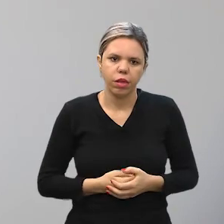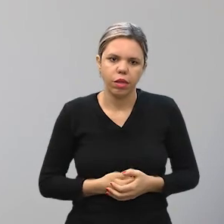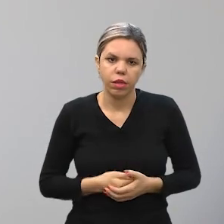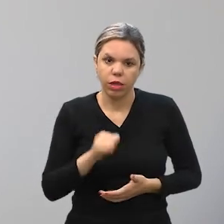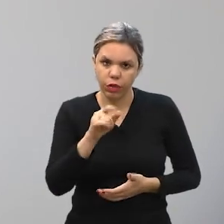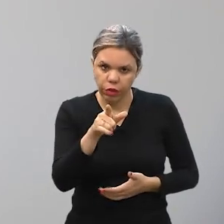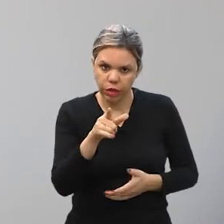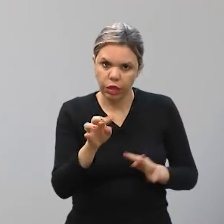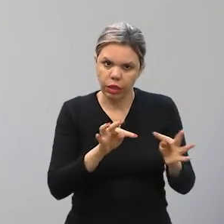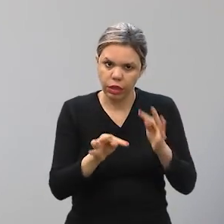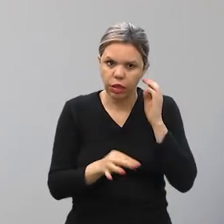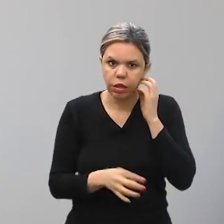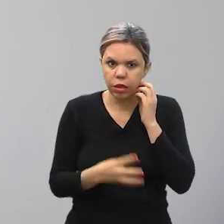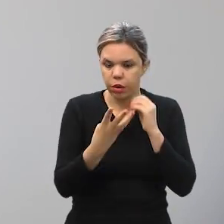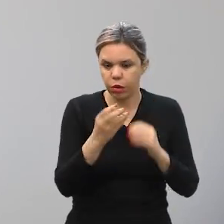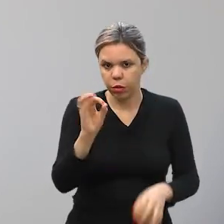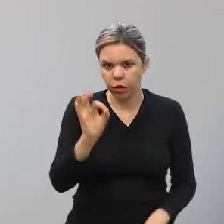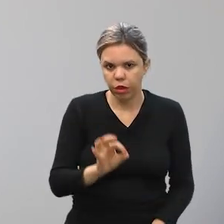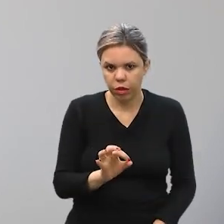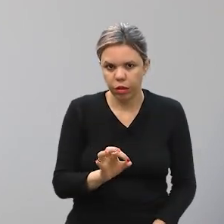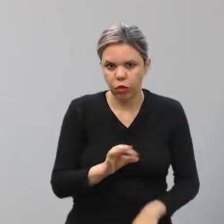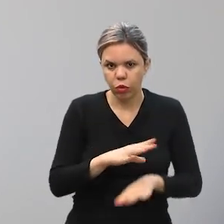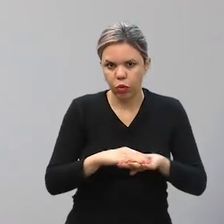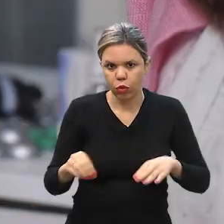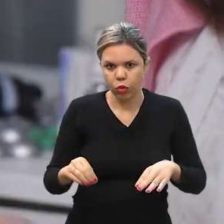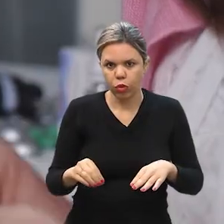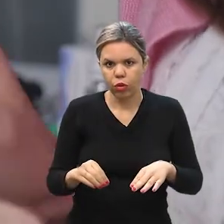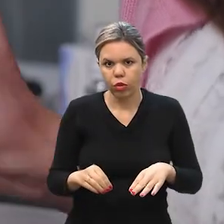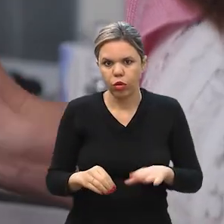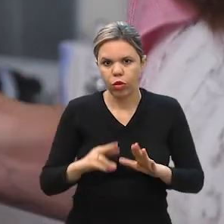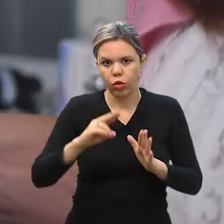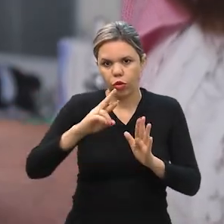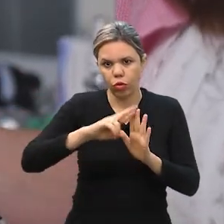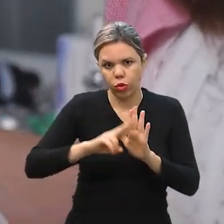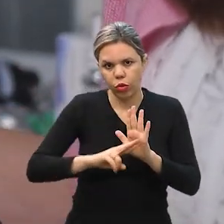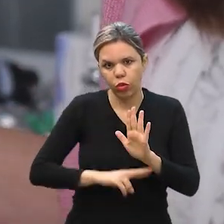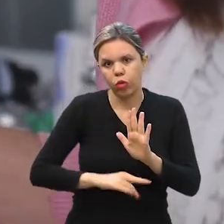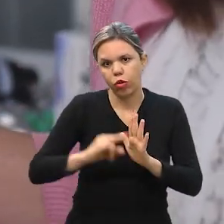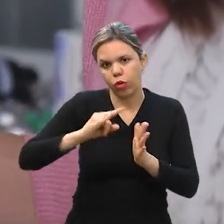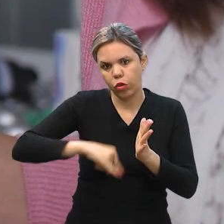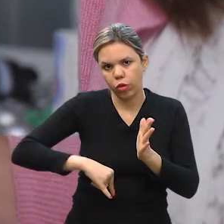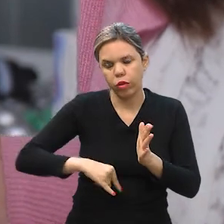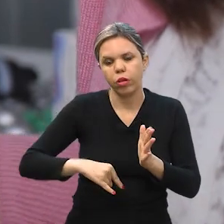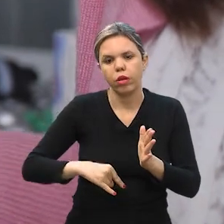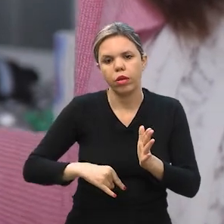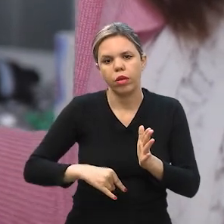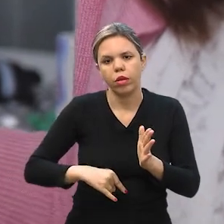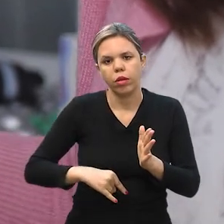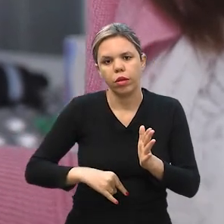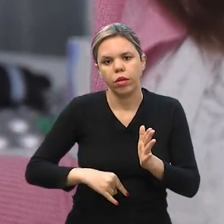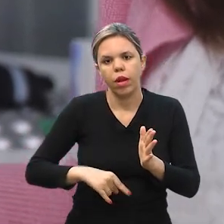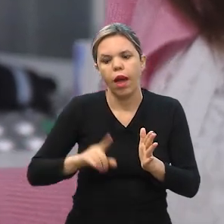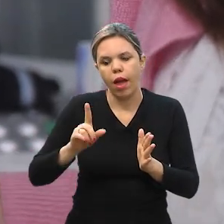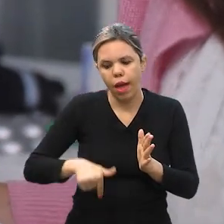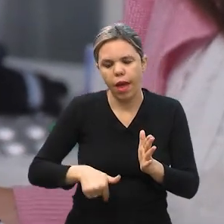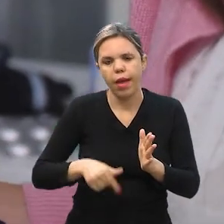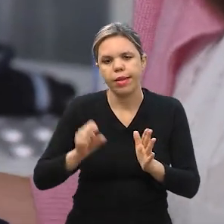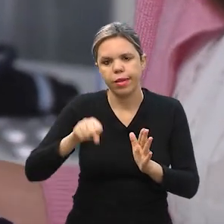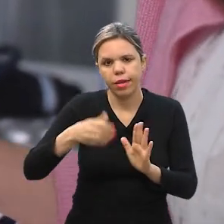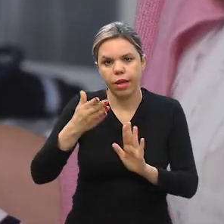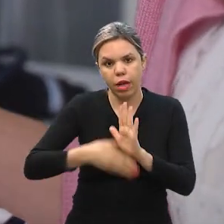se você tratar 40% de cura com esse protocolo, o diagnóstico, inquestionavelmente, é leucemia.